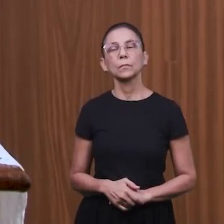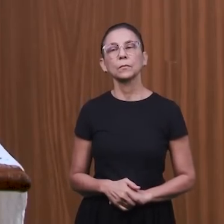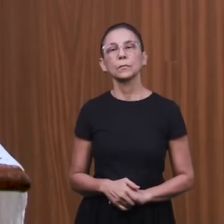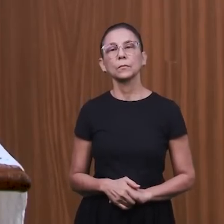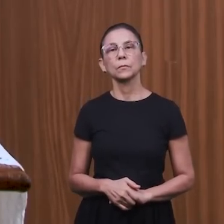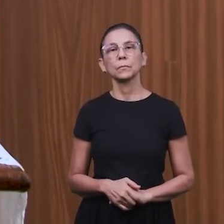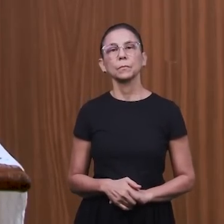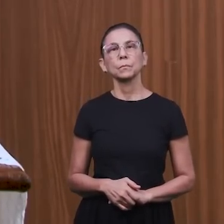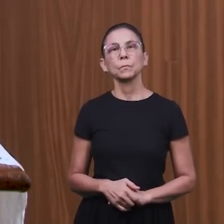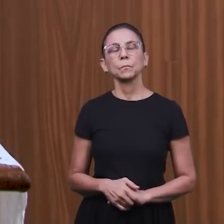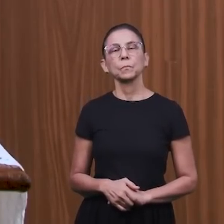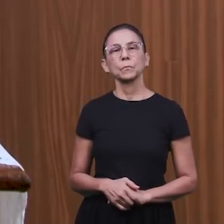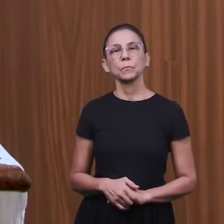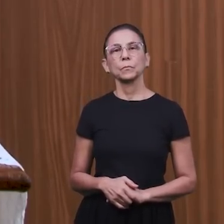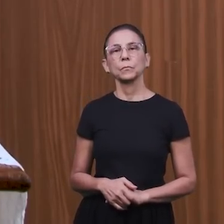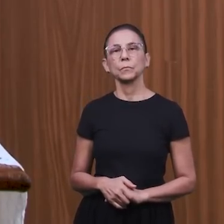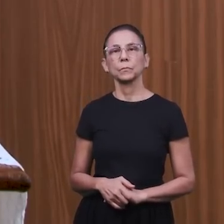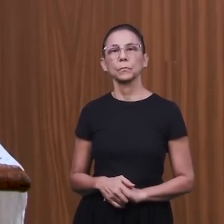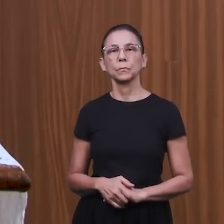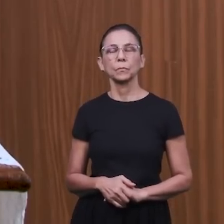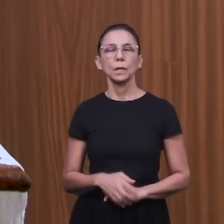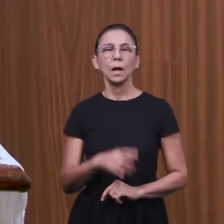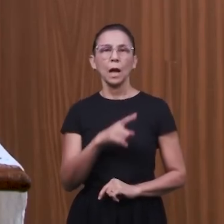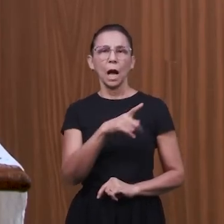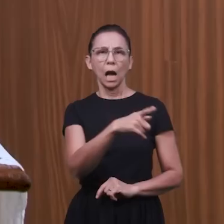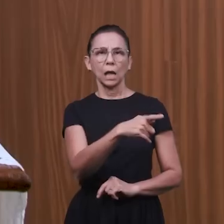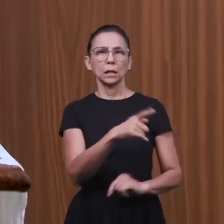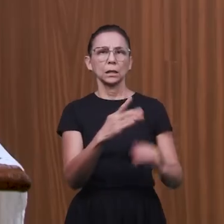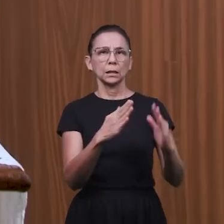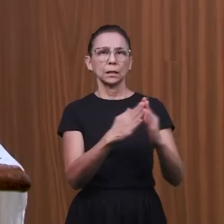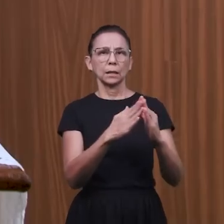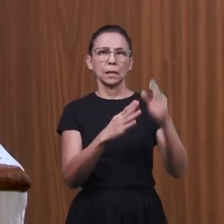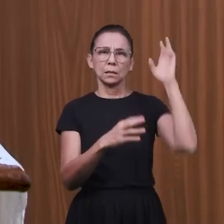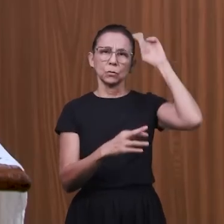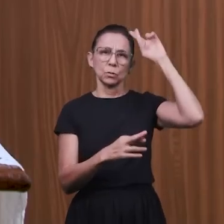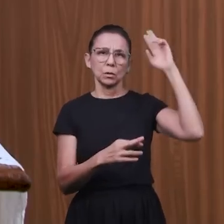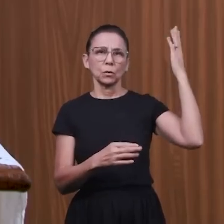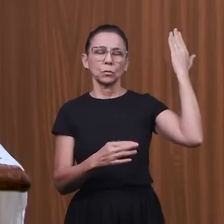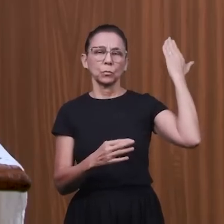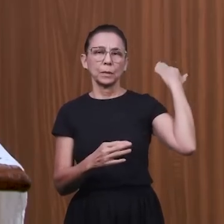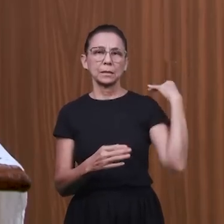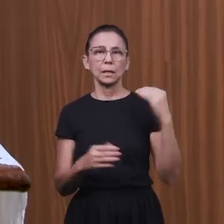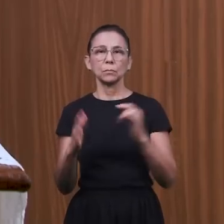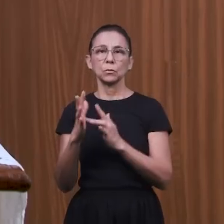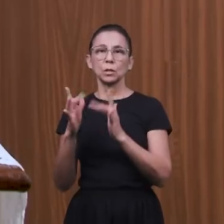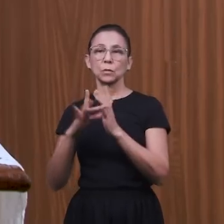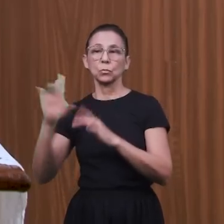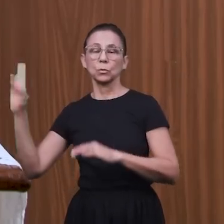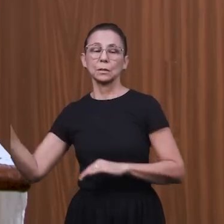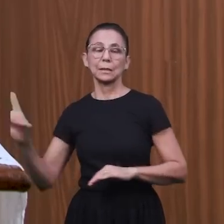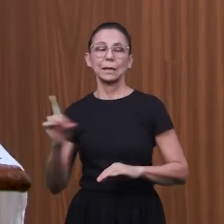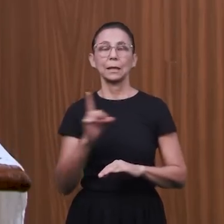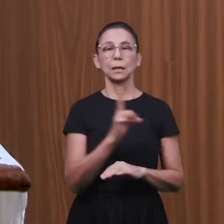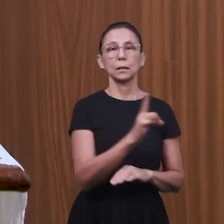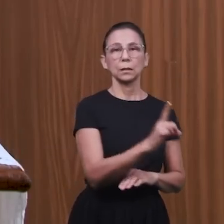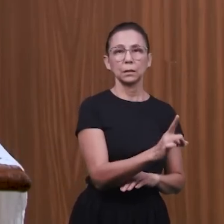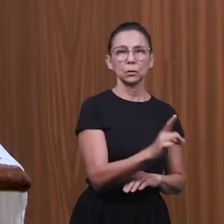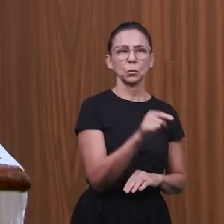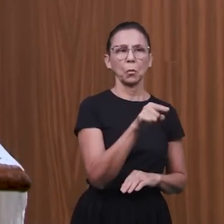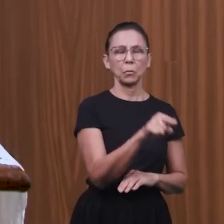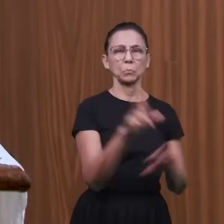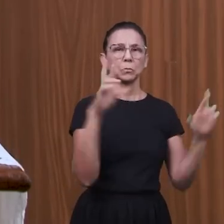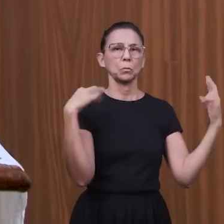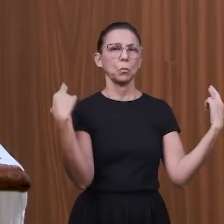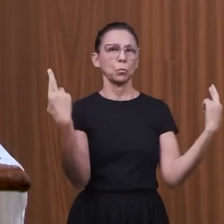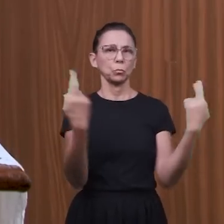sinagoga e, como estavam ali os doutores da lei que se reuniam com regularidade, ele fala com